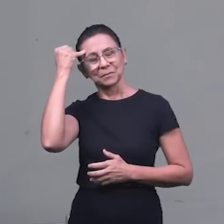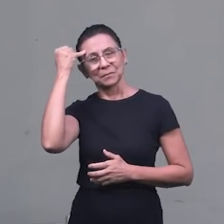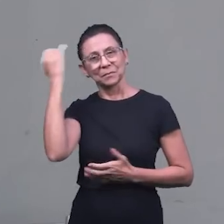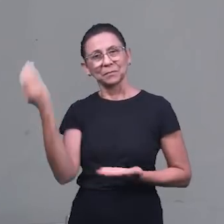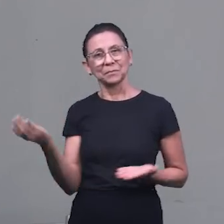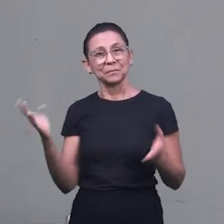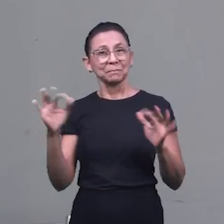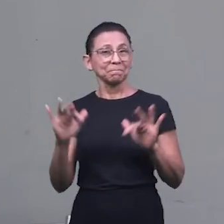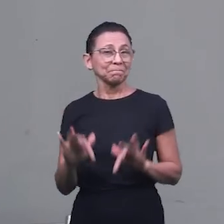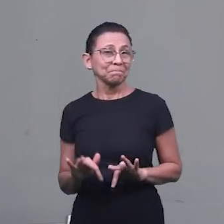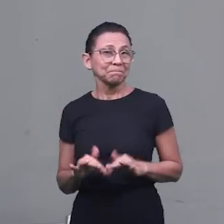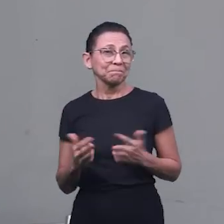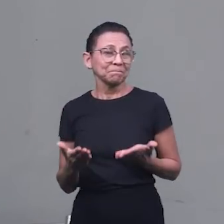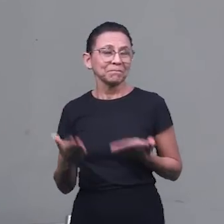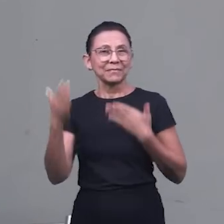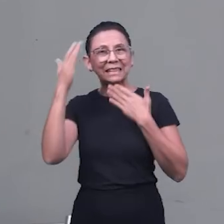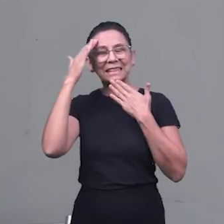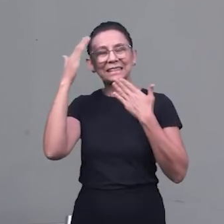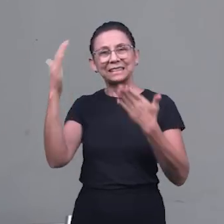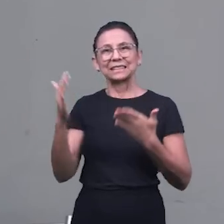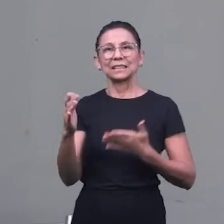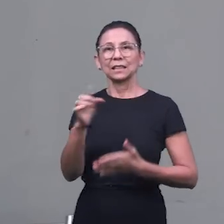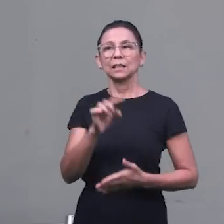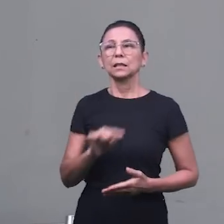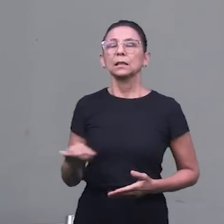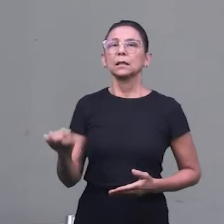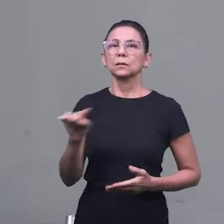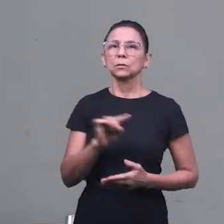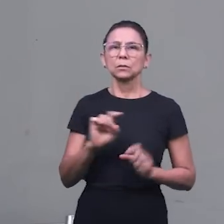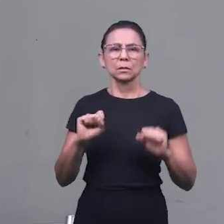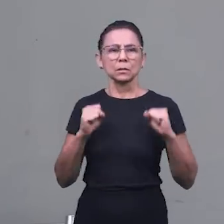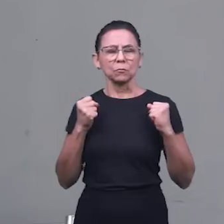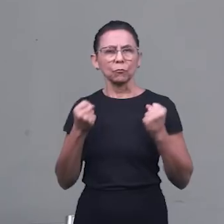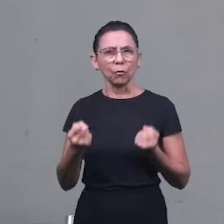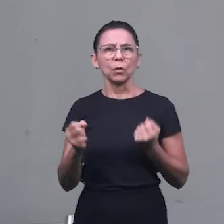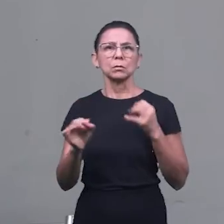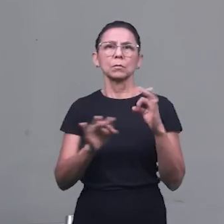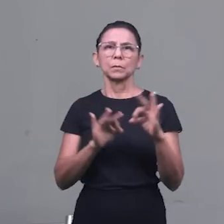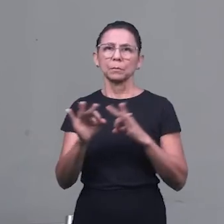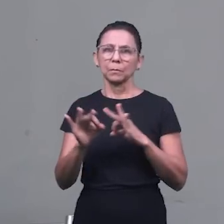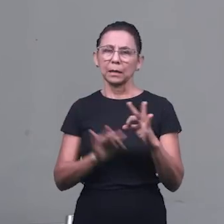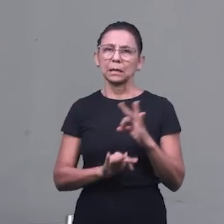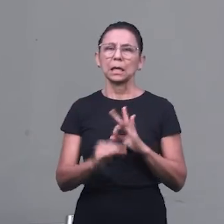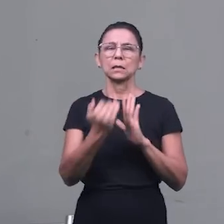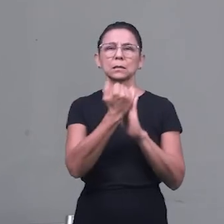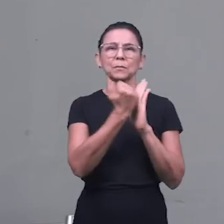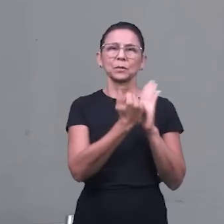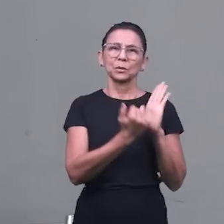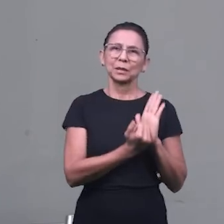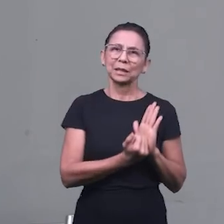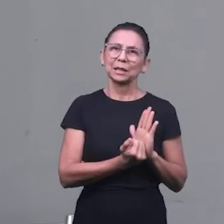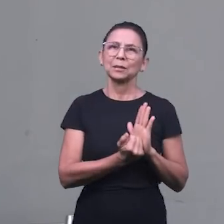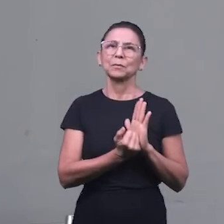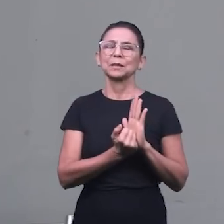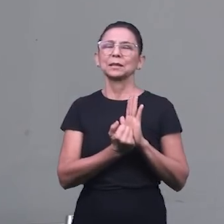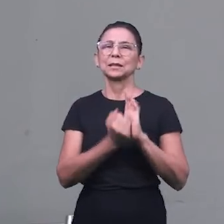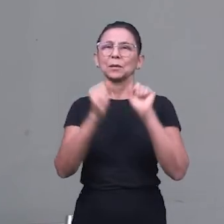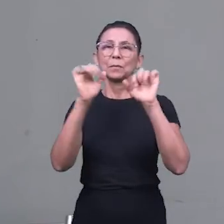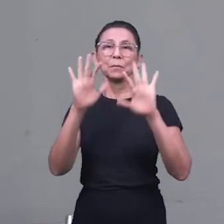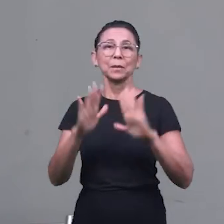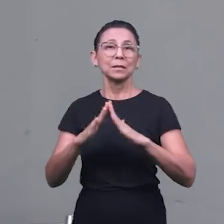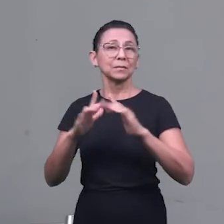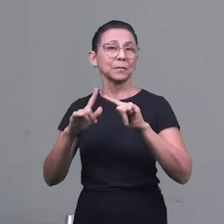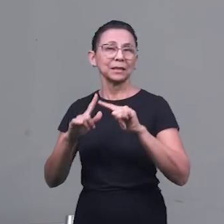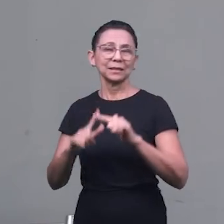no Manaim News de hoje. E nós agradecemos aos irmãos que se dedicam para preparar este programa que tanto edifica a nossa